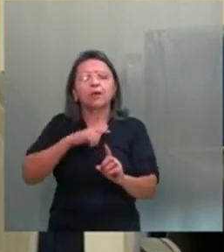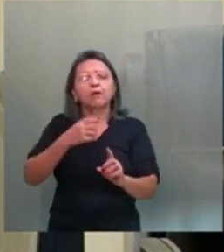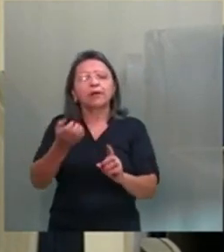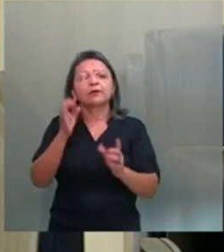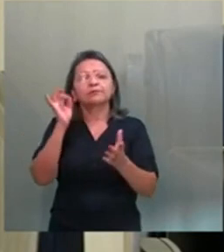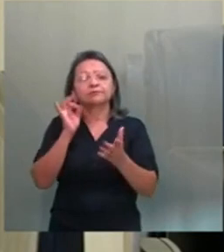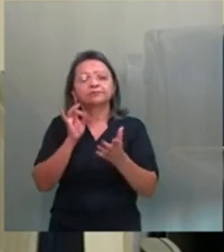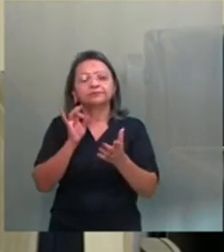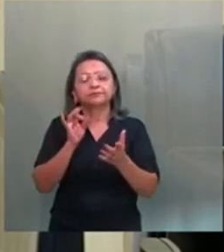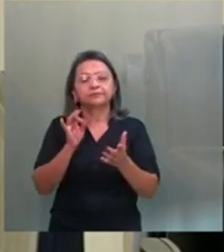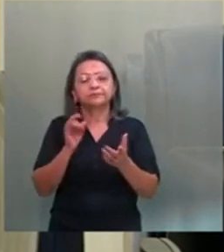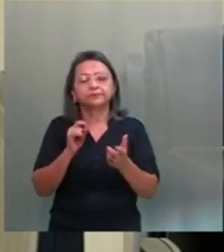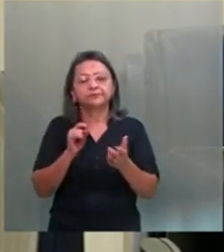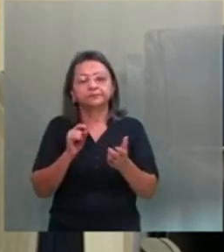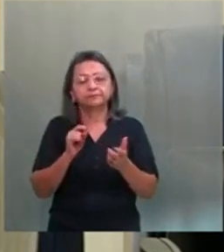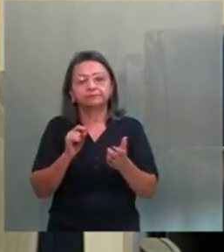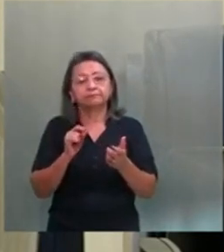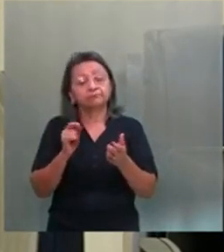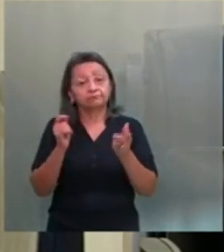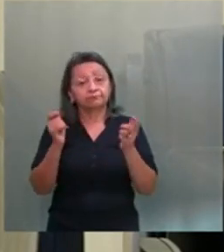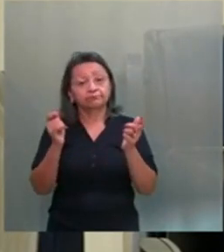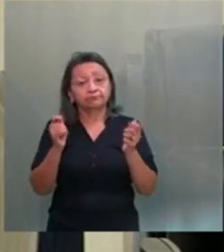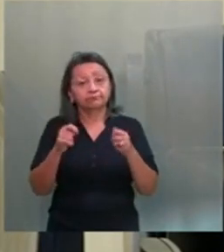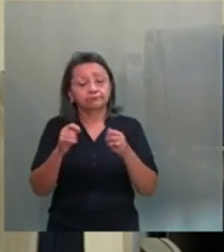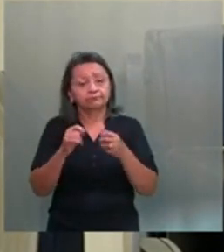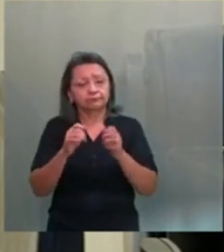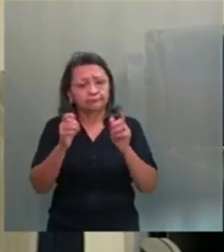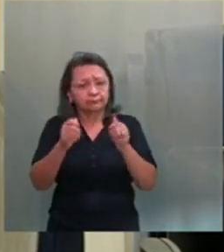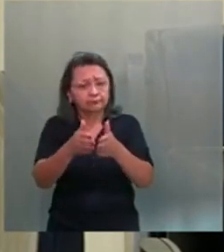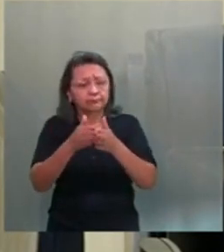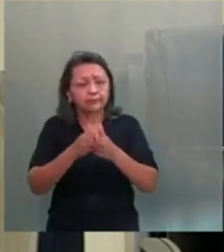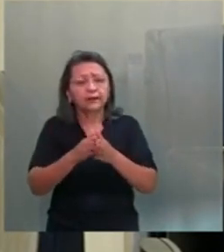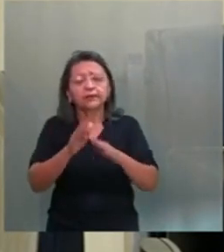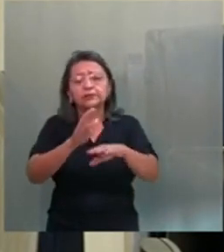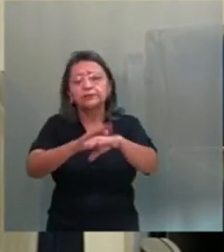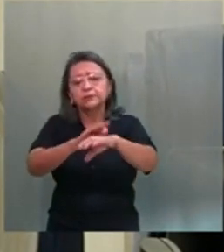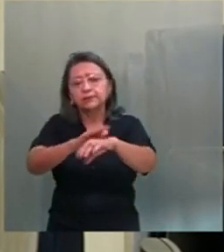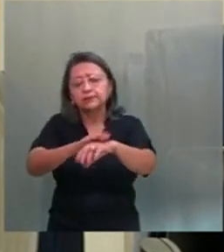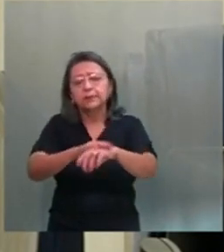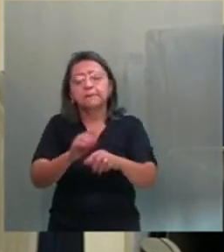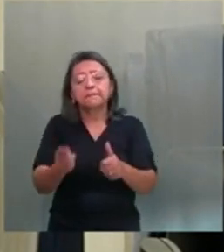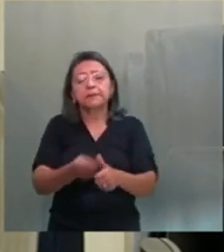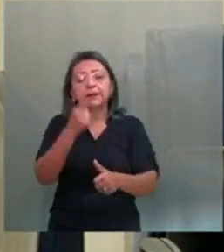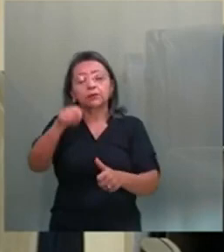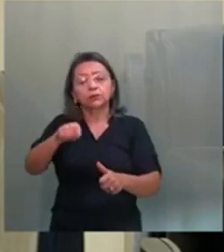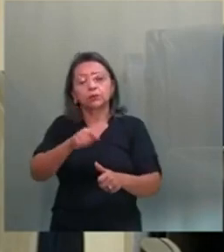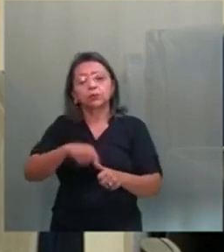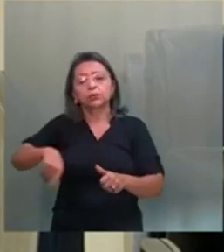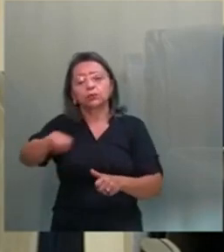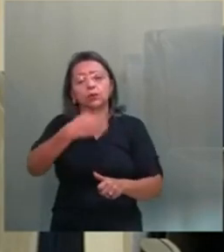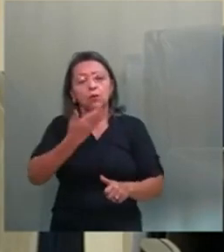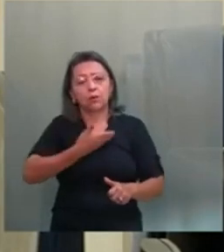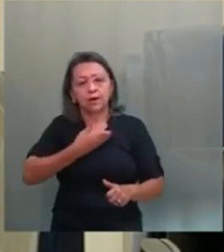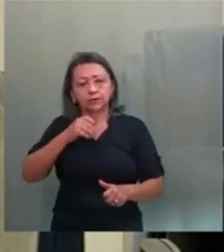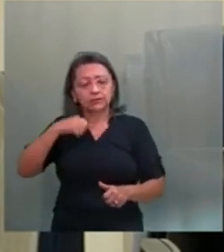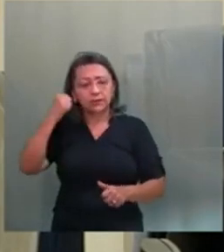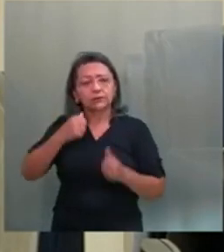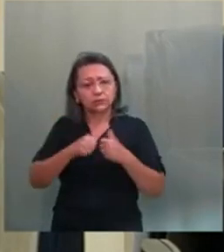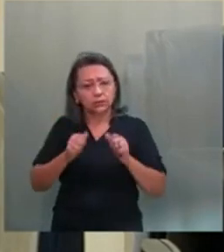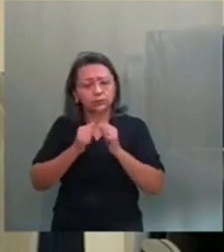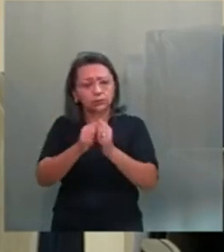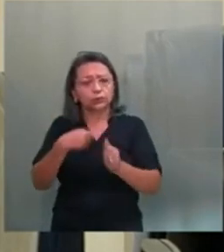quero me permitir aqui a todos em chamar primeiramente os meus colegas do Senado que estão